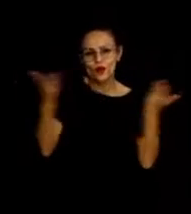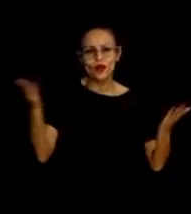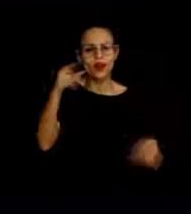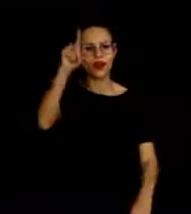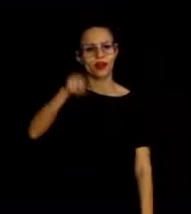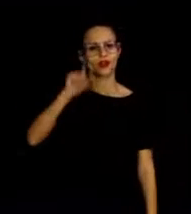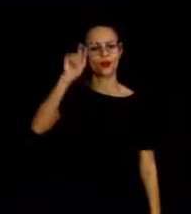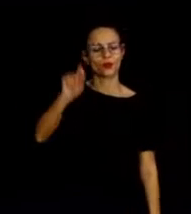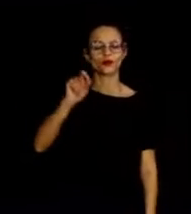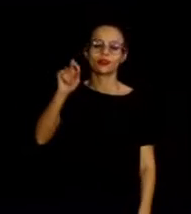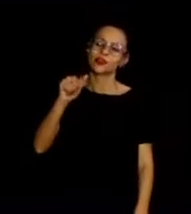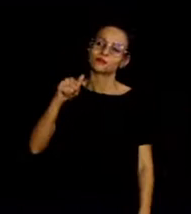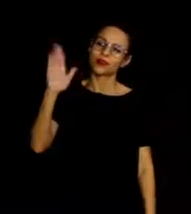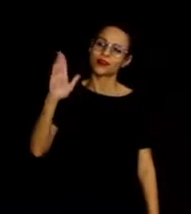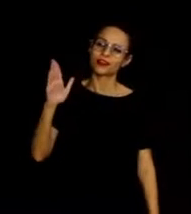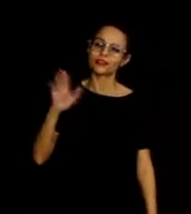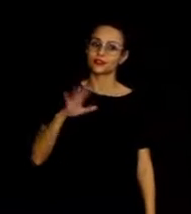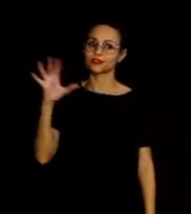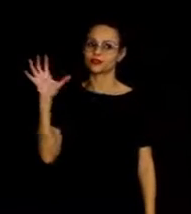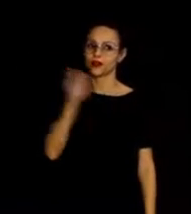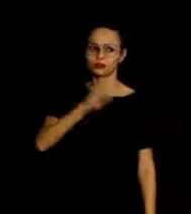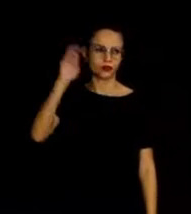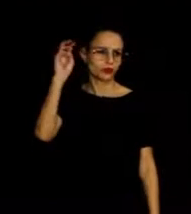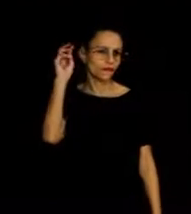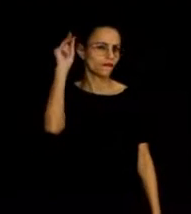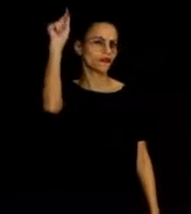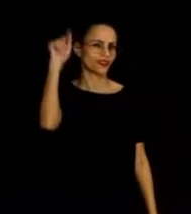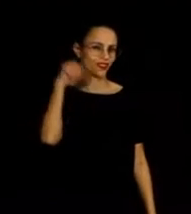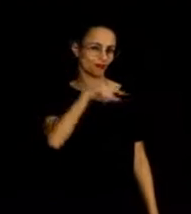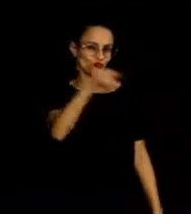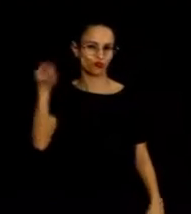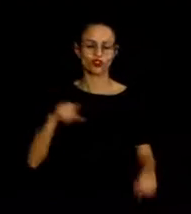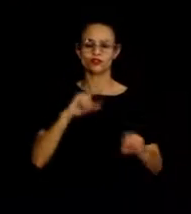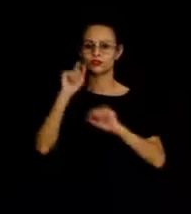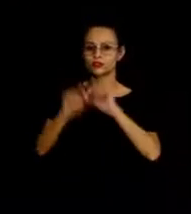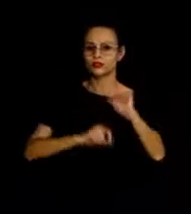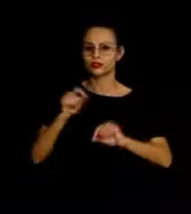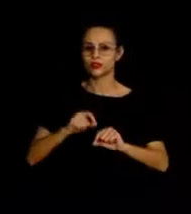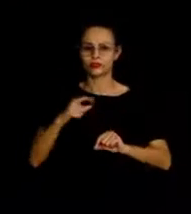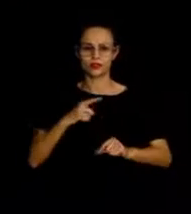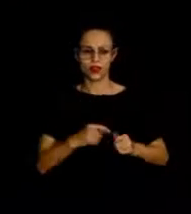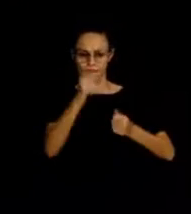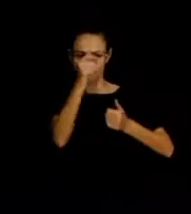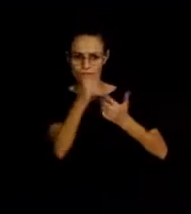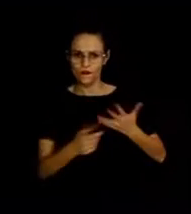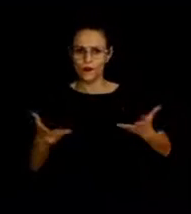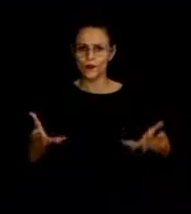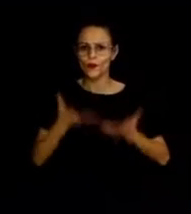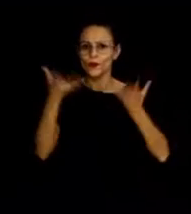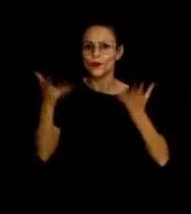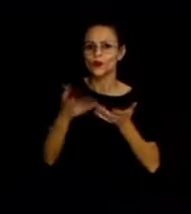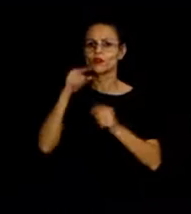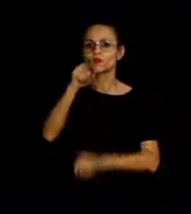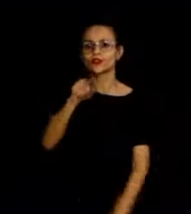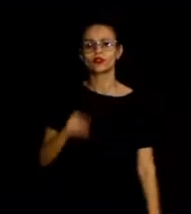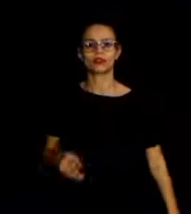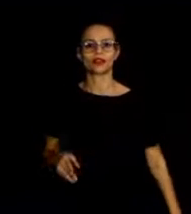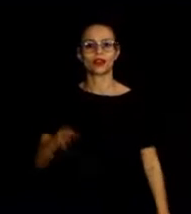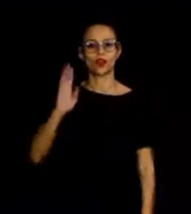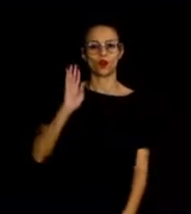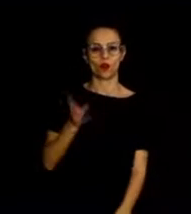que é uma geração mais rápido a uma geração cheia de estímulos você ficaram